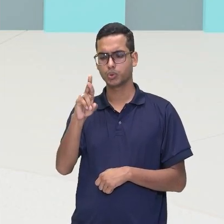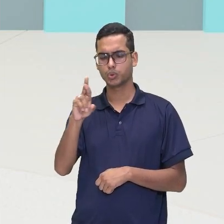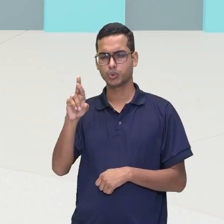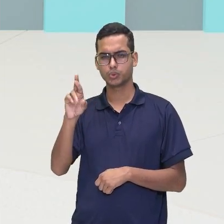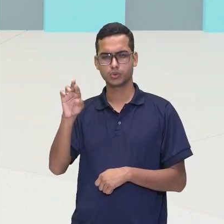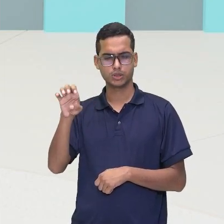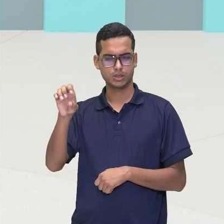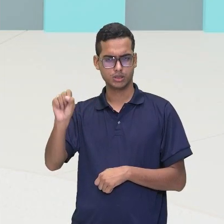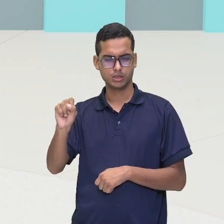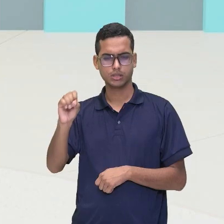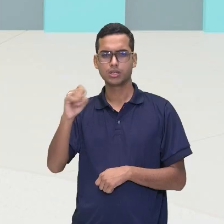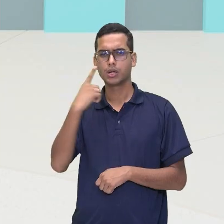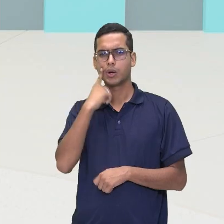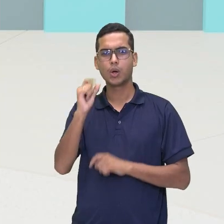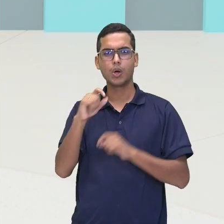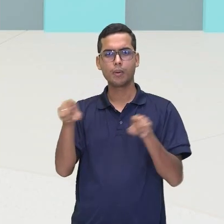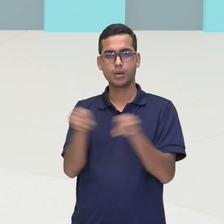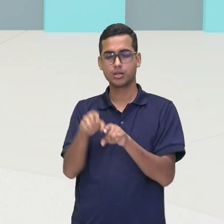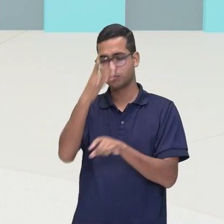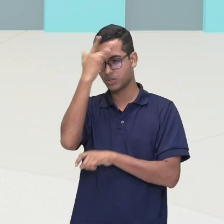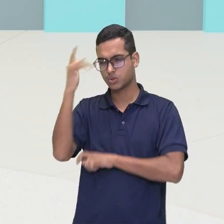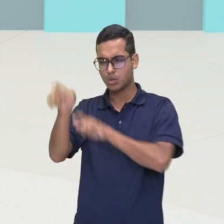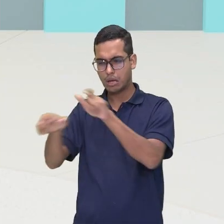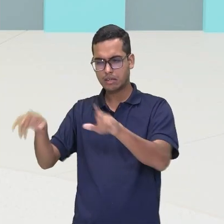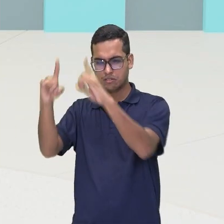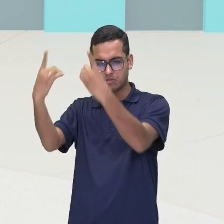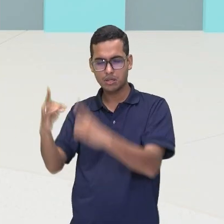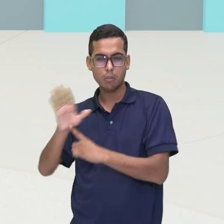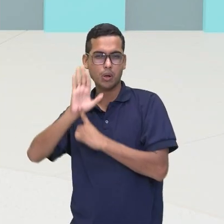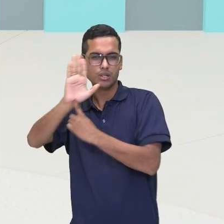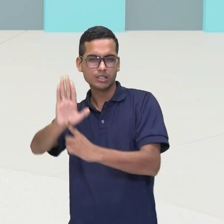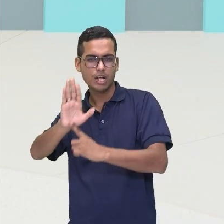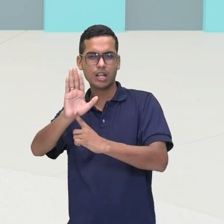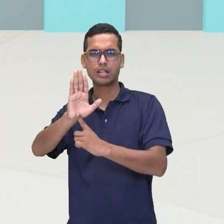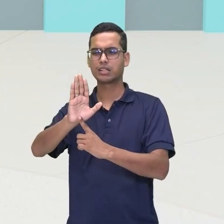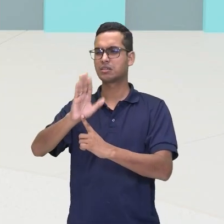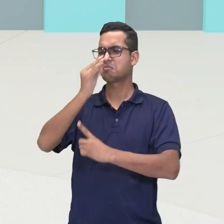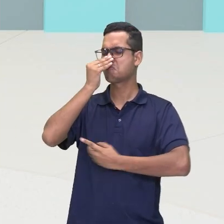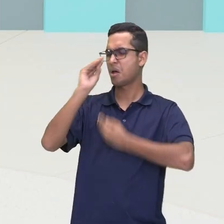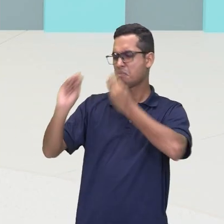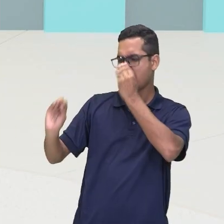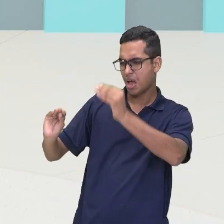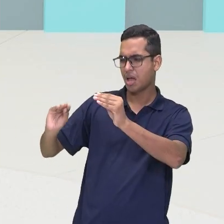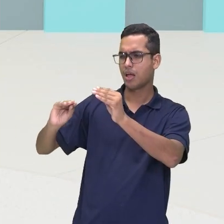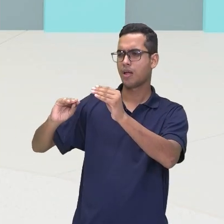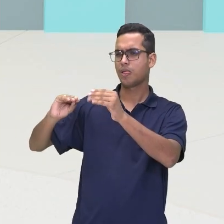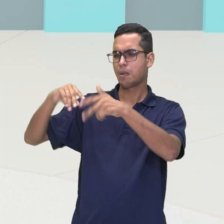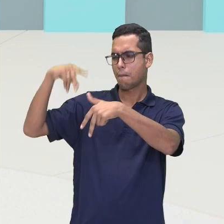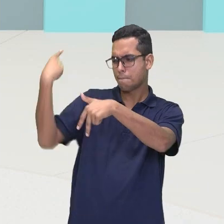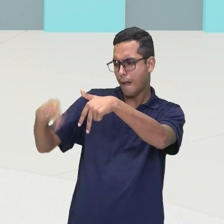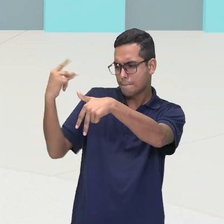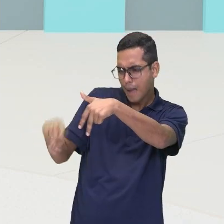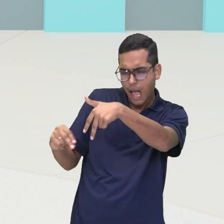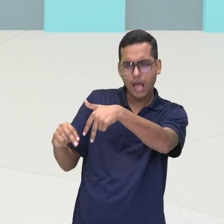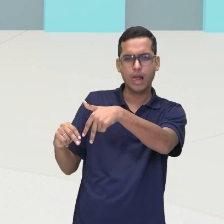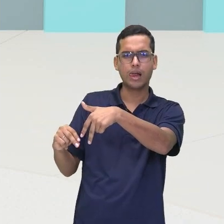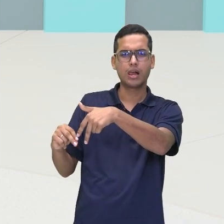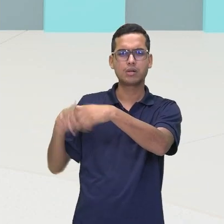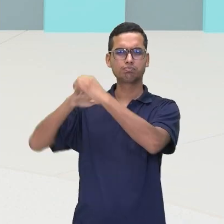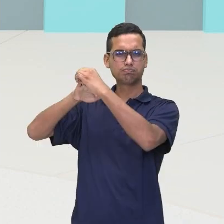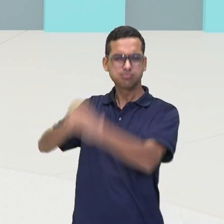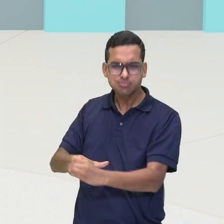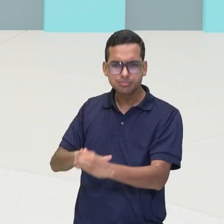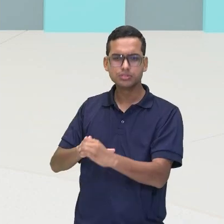expostos de forma desumana, levando à compreensão de que esse